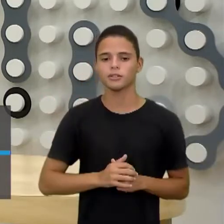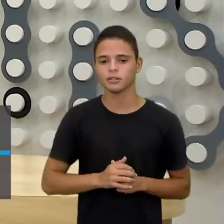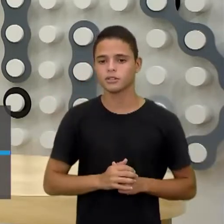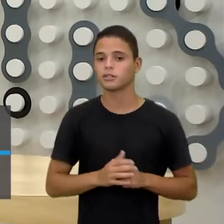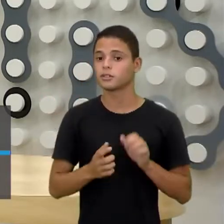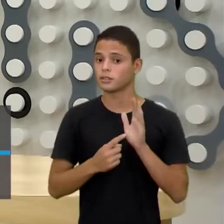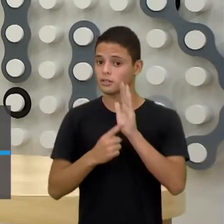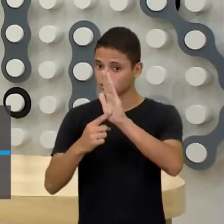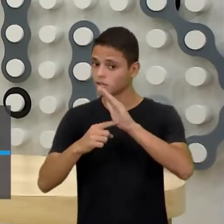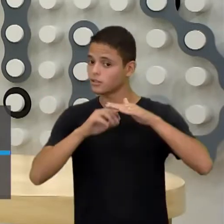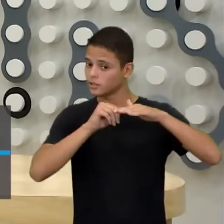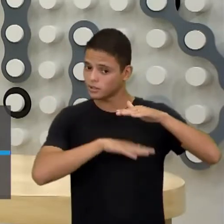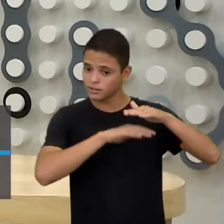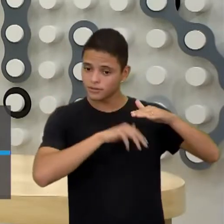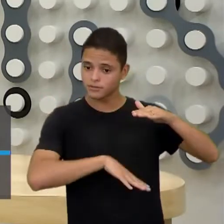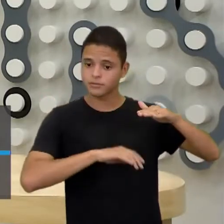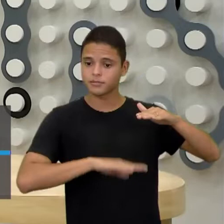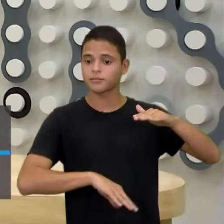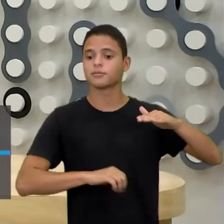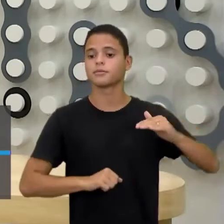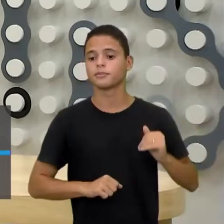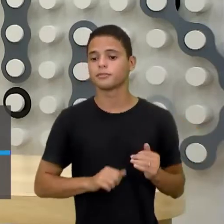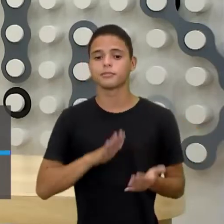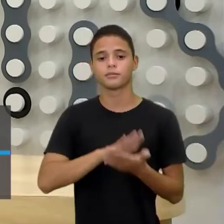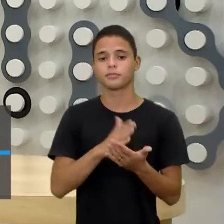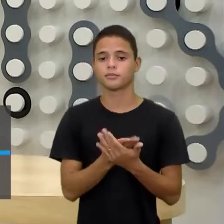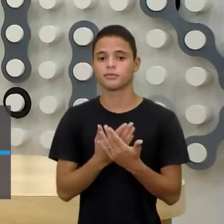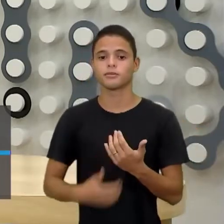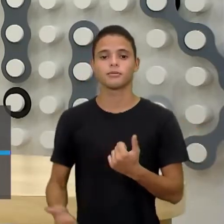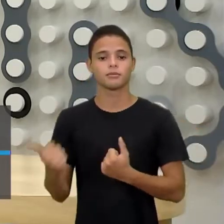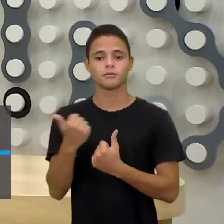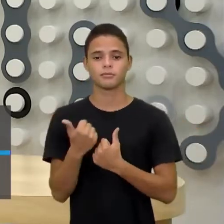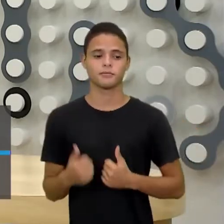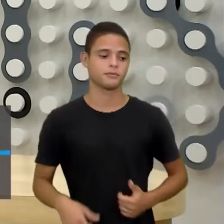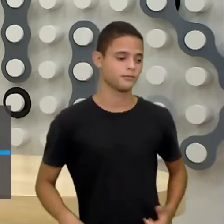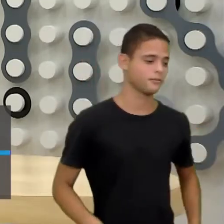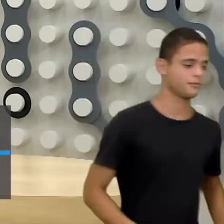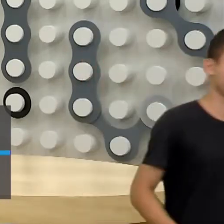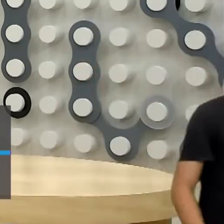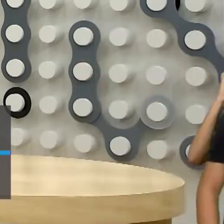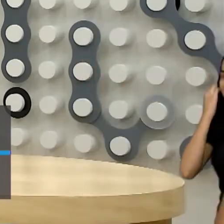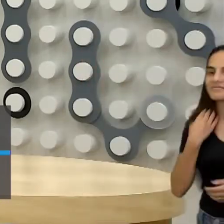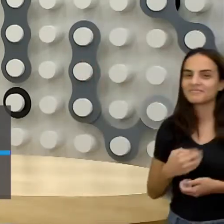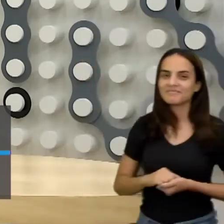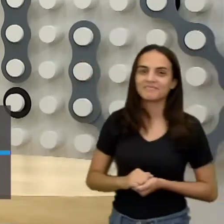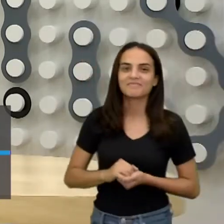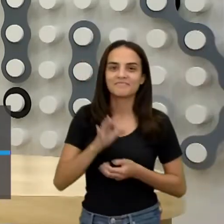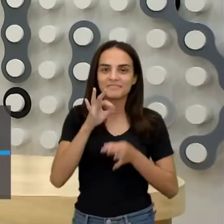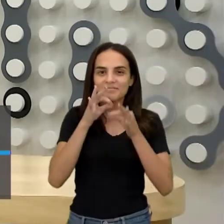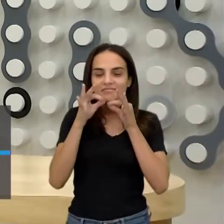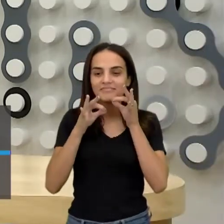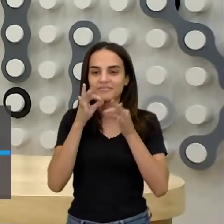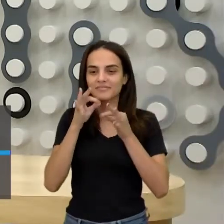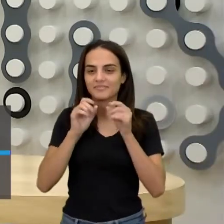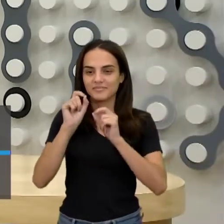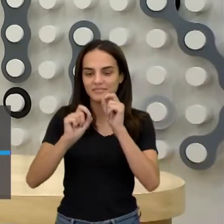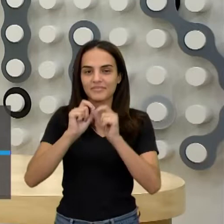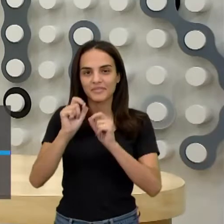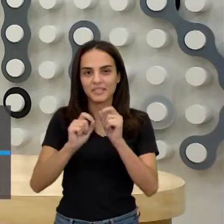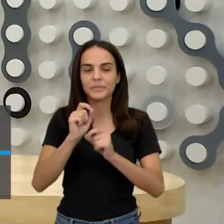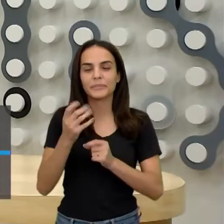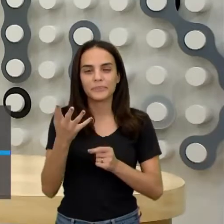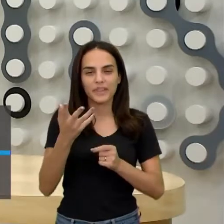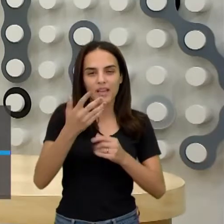dados, você não vai estar manipulando e sendo manipulado, você vai estar convencendo, tá? Então, a argumentação é